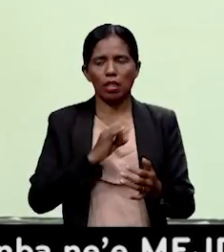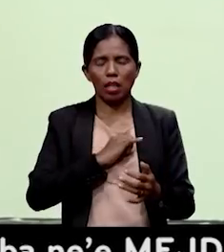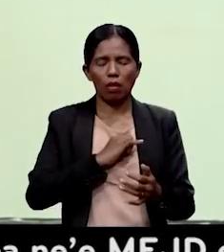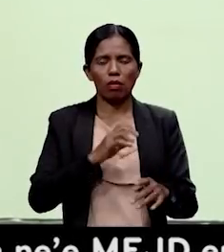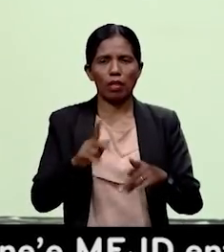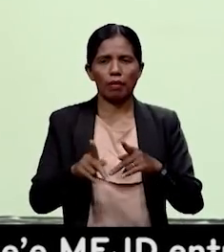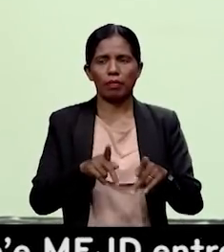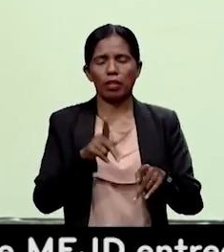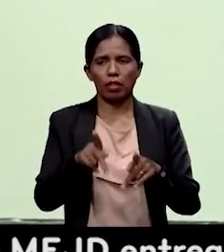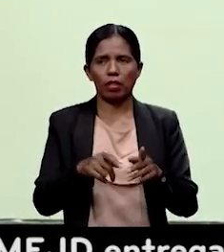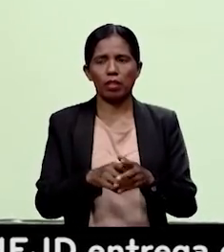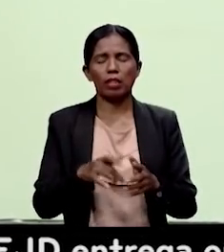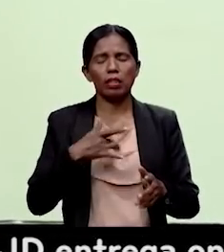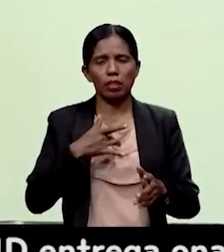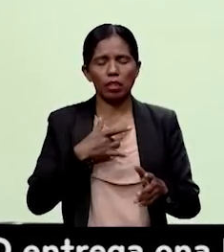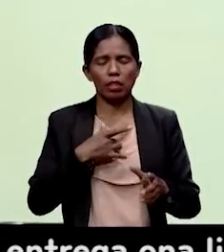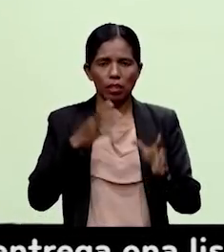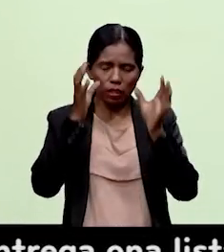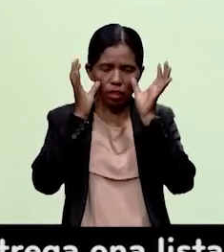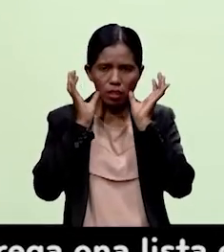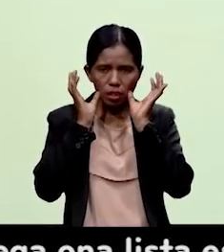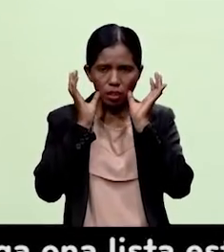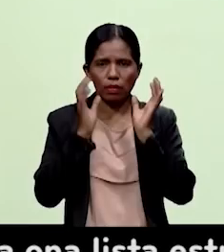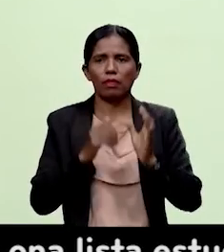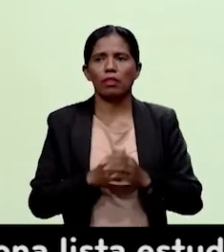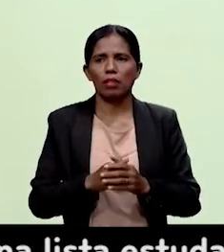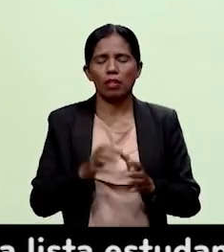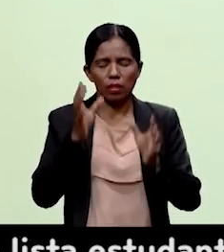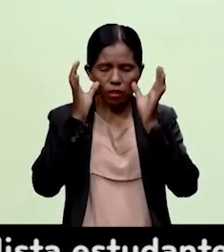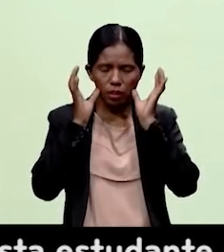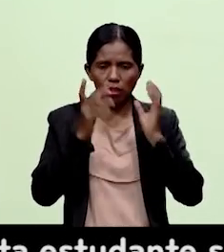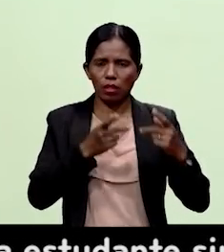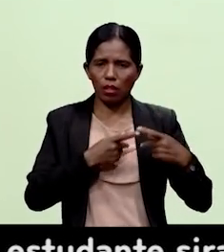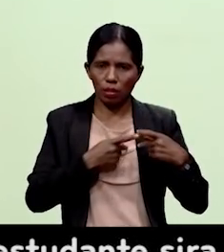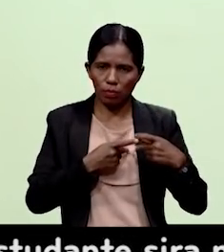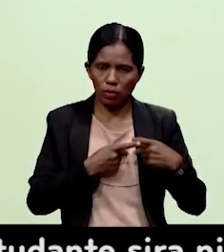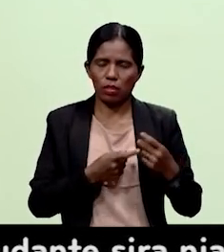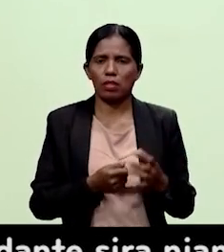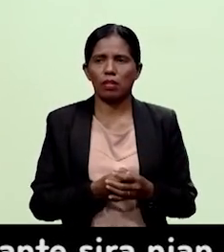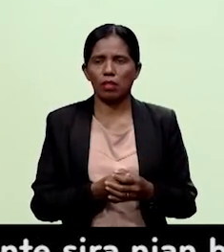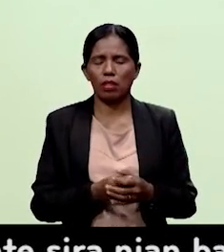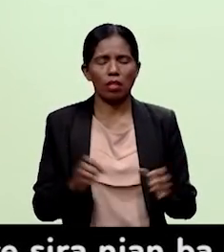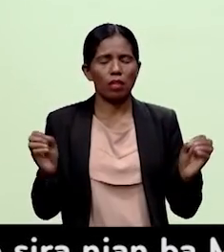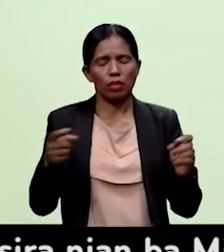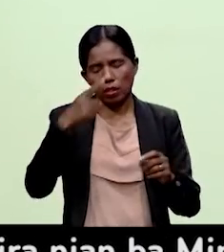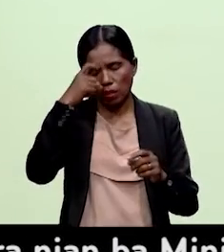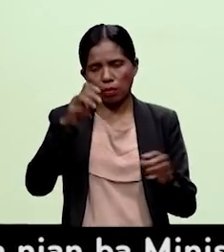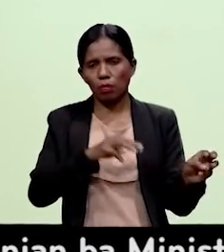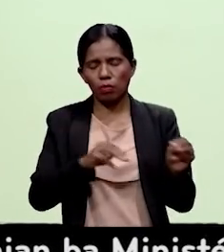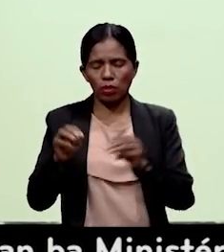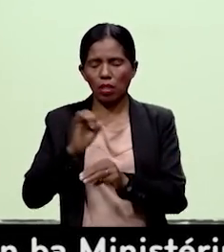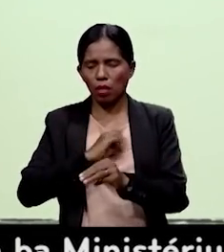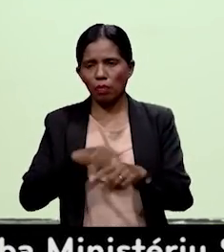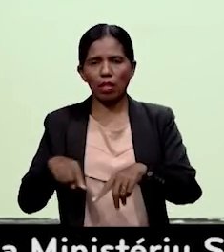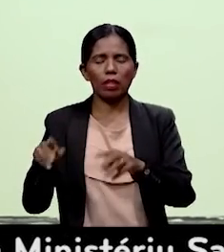pessoalmente sente triste sente lara moras lá os tamba de tatu muda ao baire